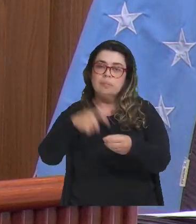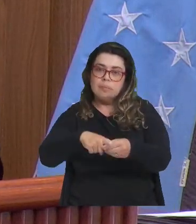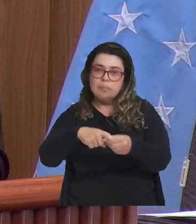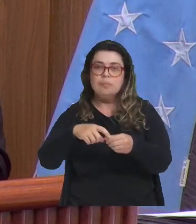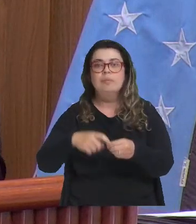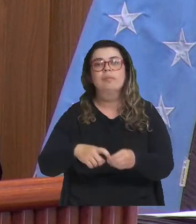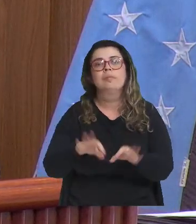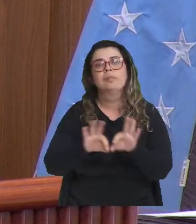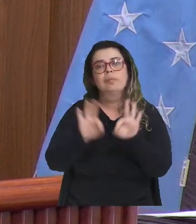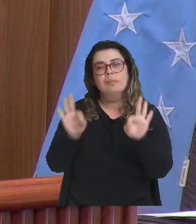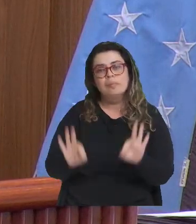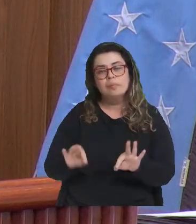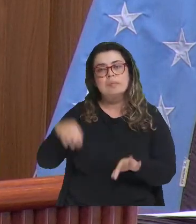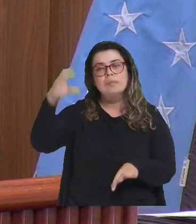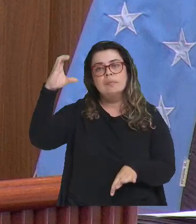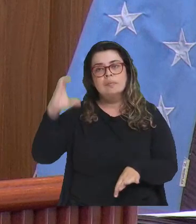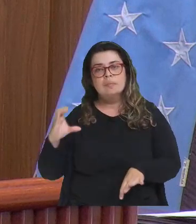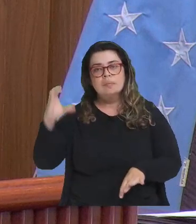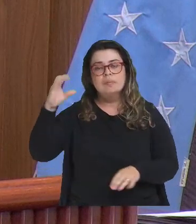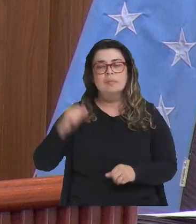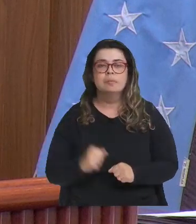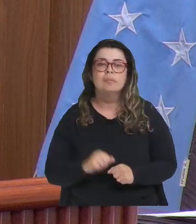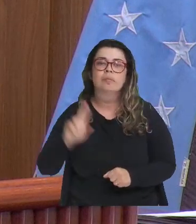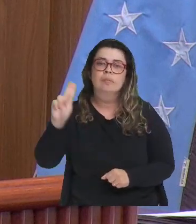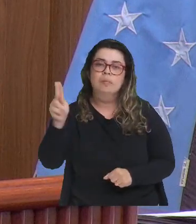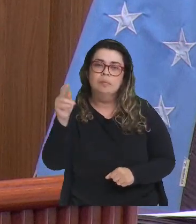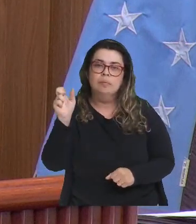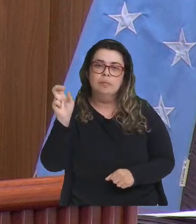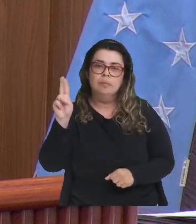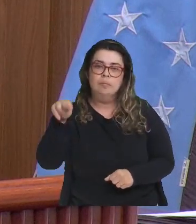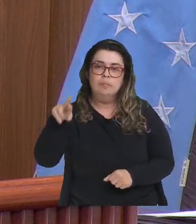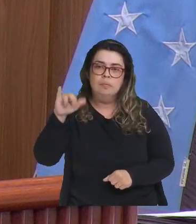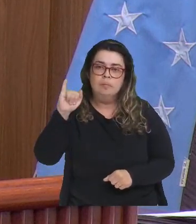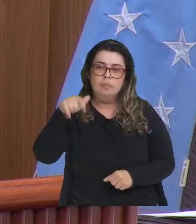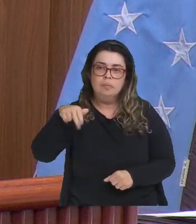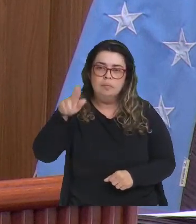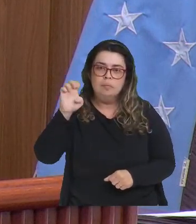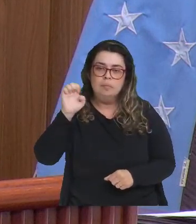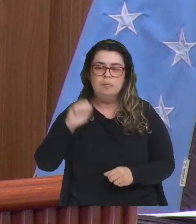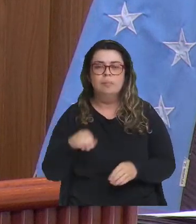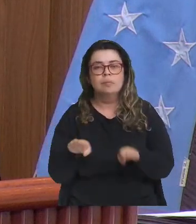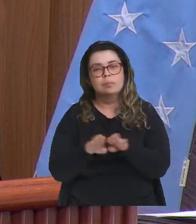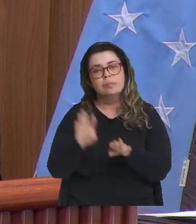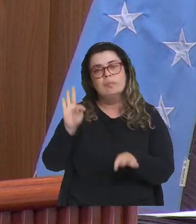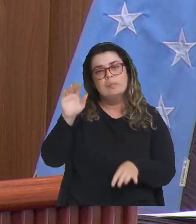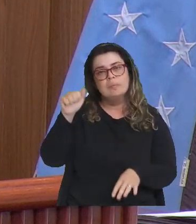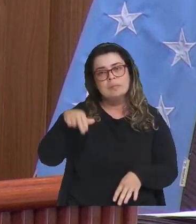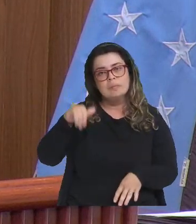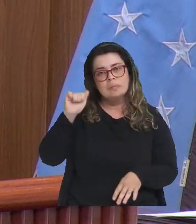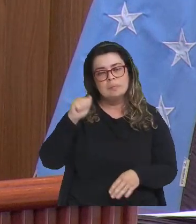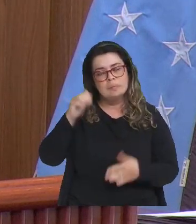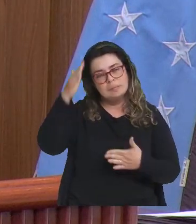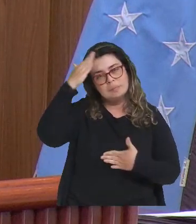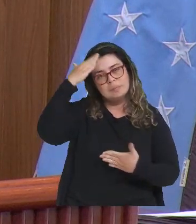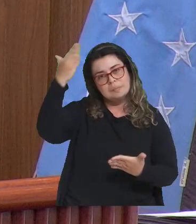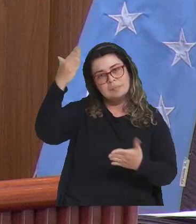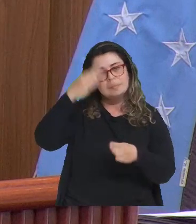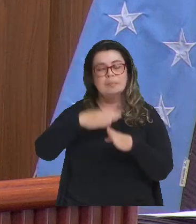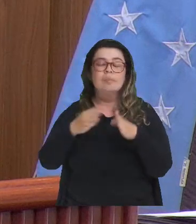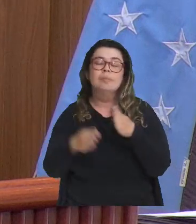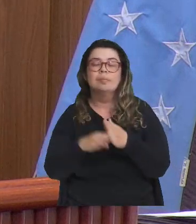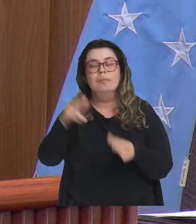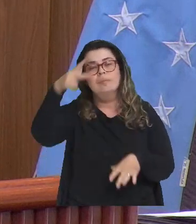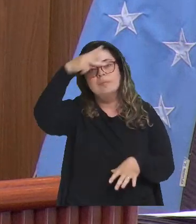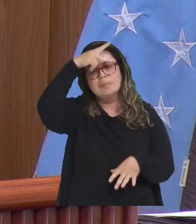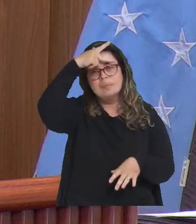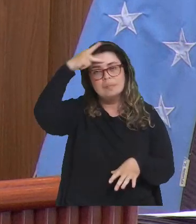cidadania, juntamente com o Henrico Mizaz, Rogério Reinaldo Augusto e Tânia Fruc. Agradecer a todas as pessoas que se engajaram,